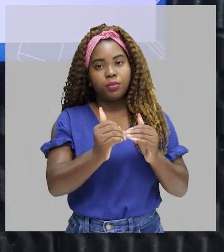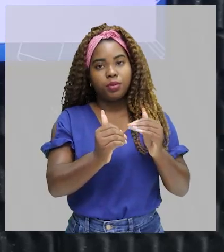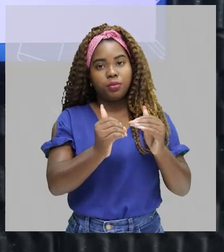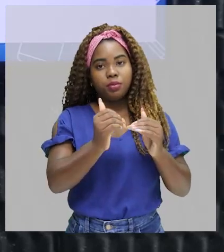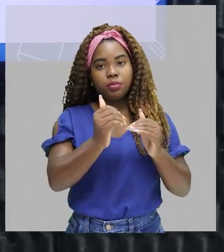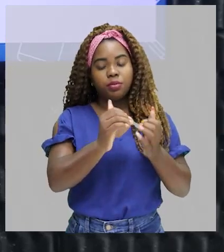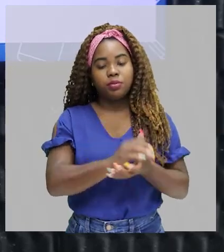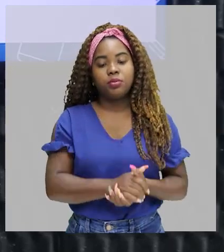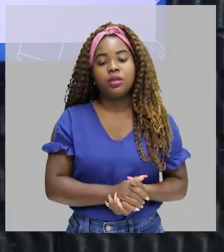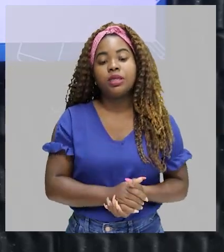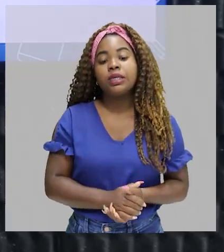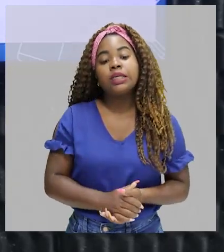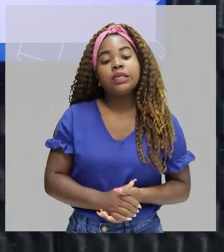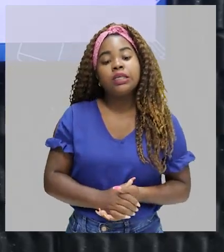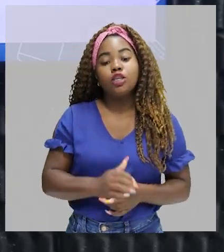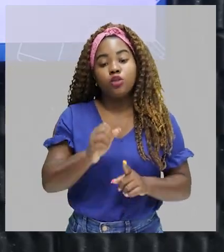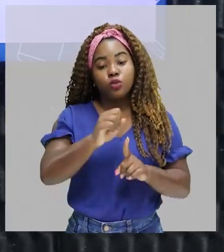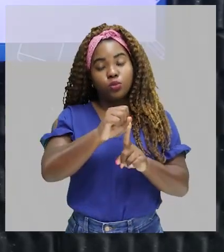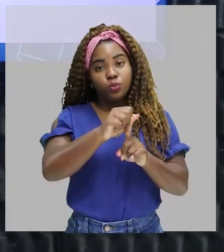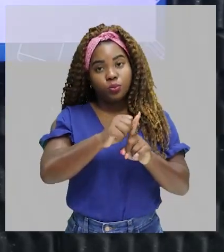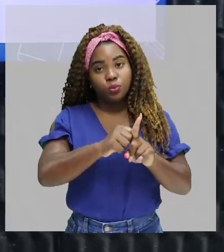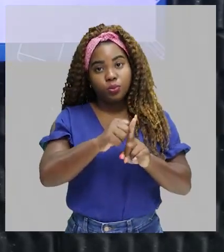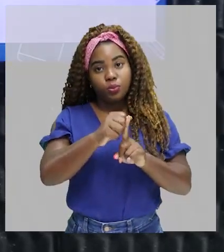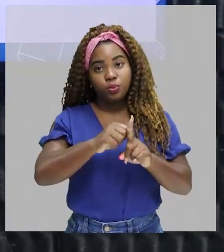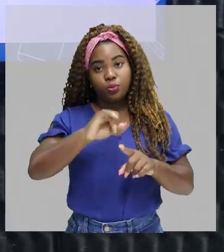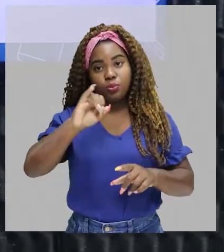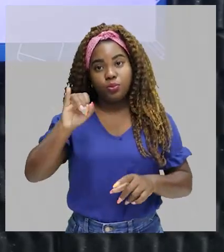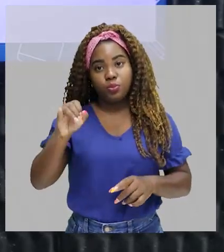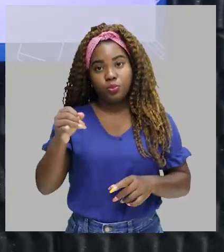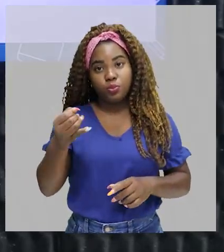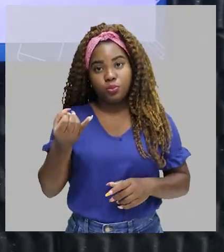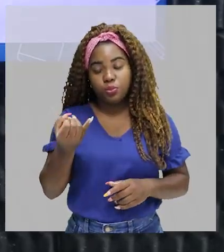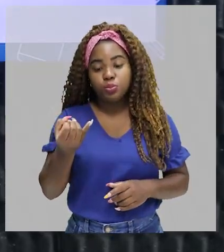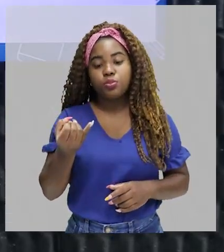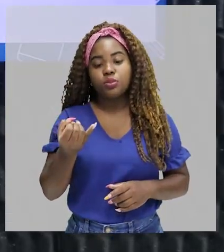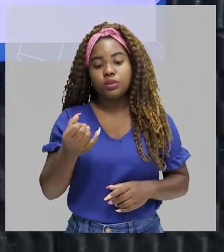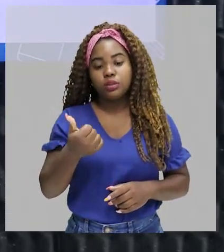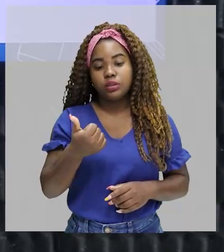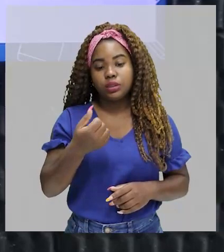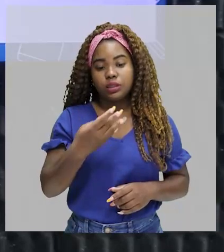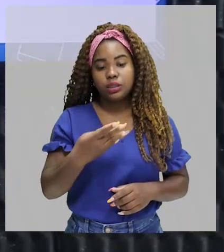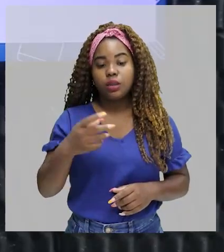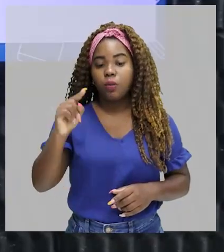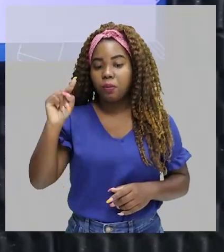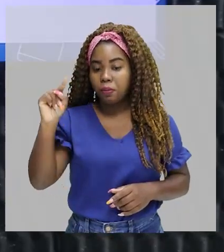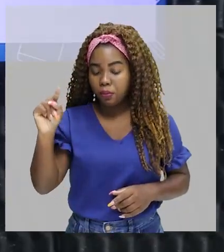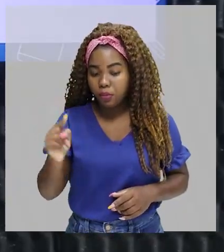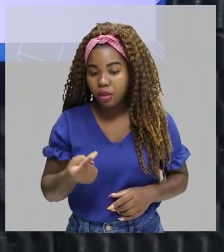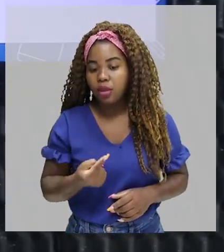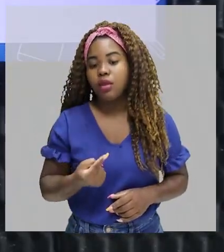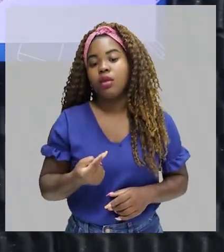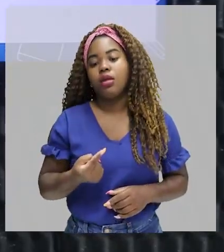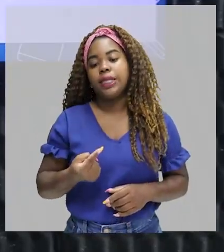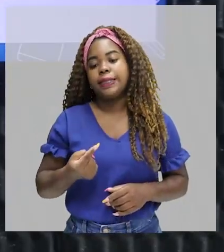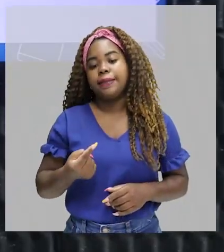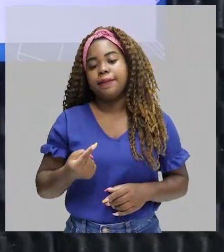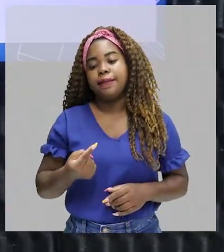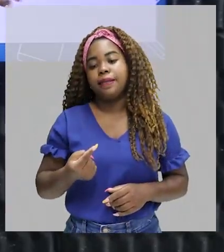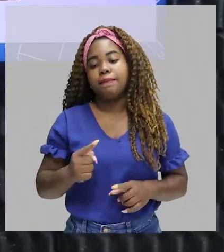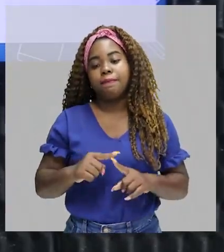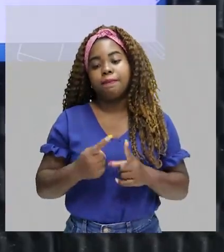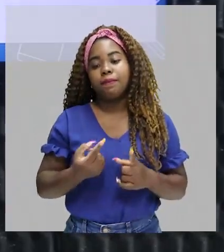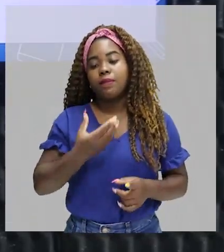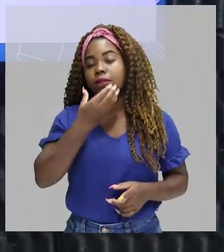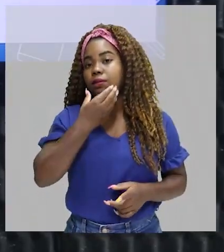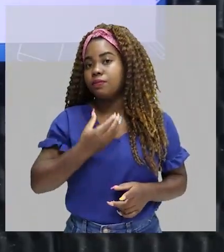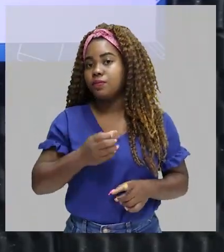detalhe, em janeiro, correspondeu a 14 mil. Por sua vez, lá em